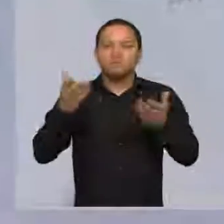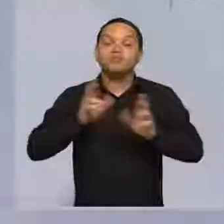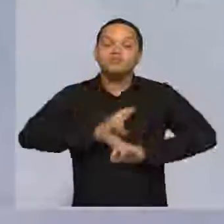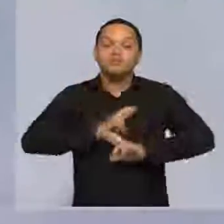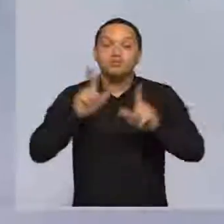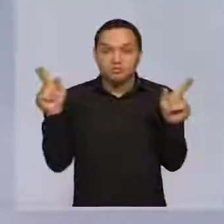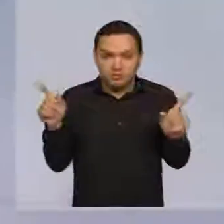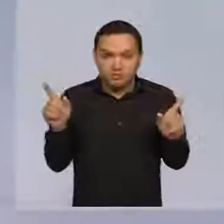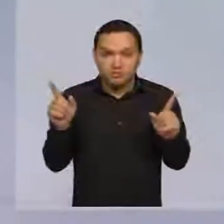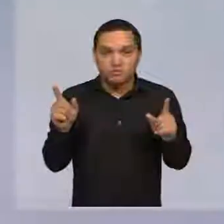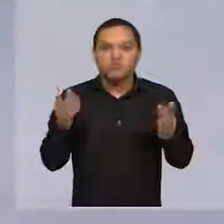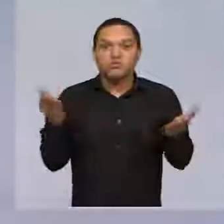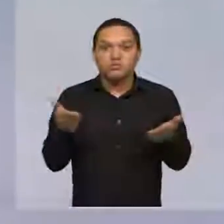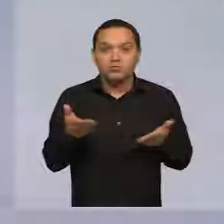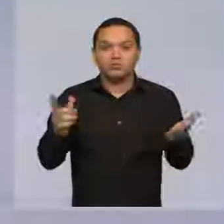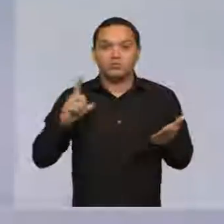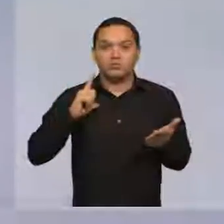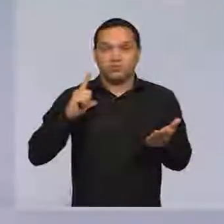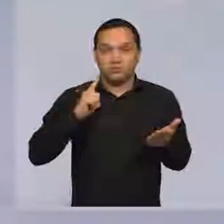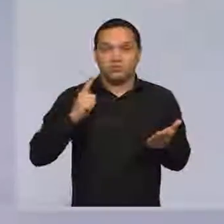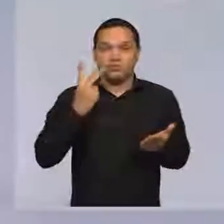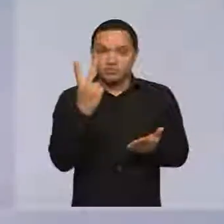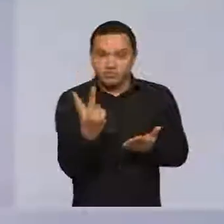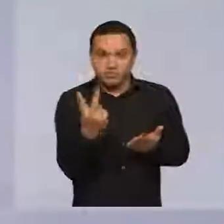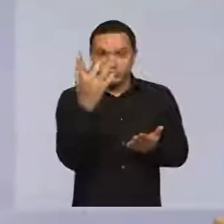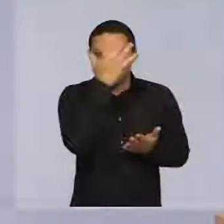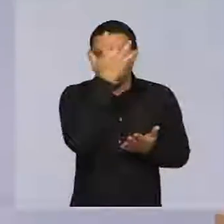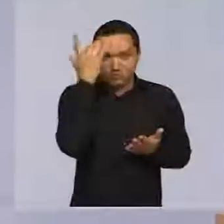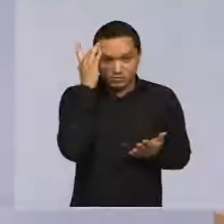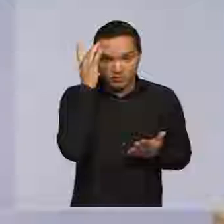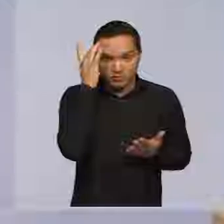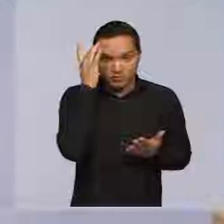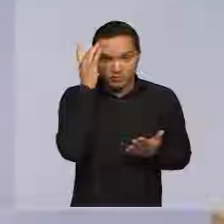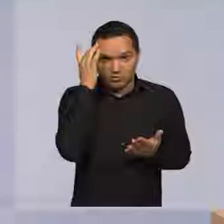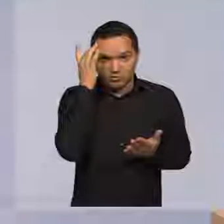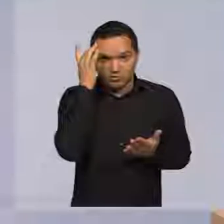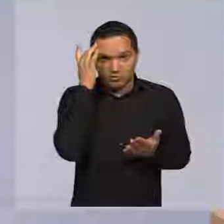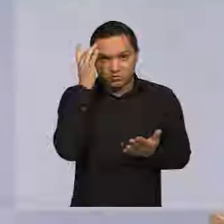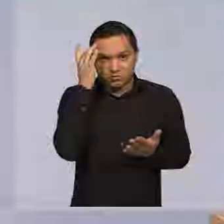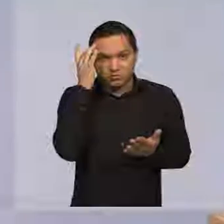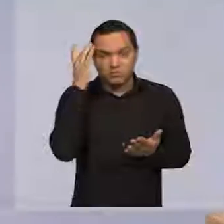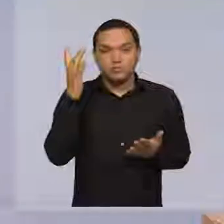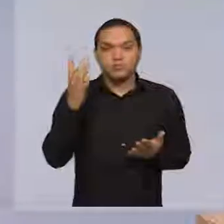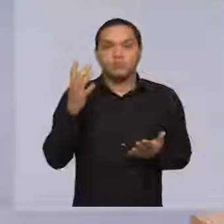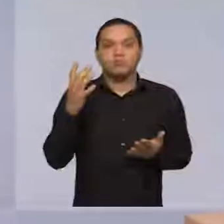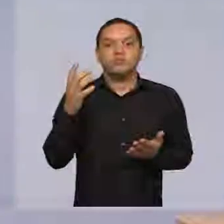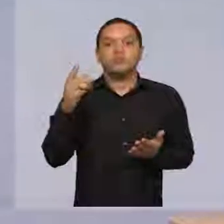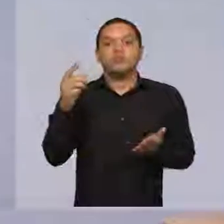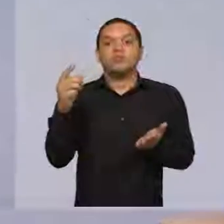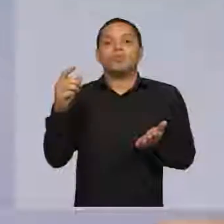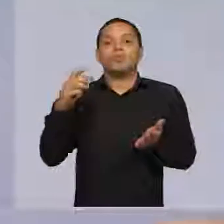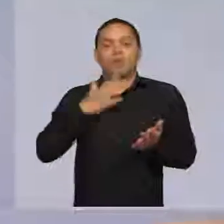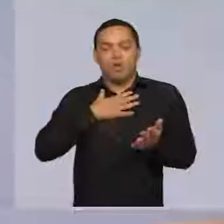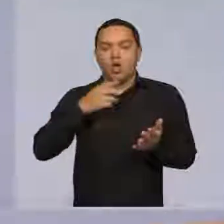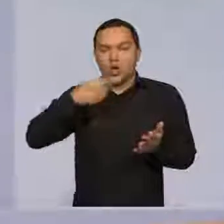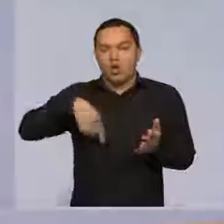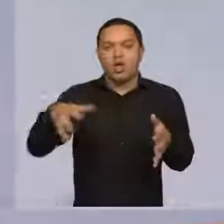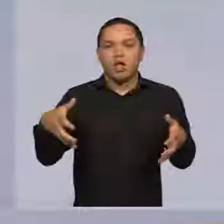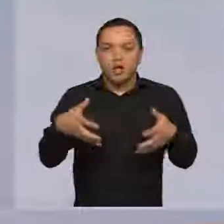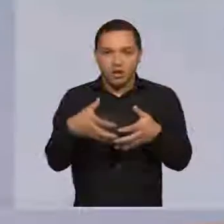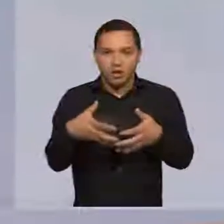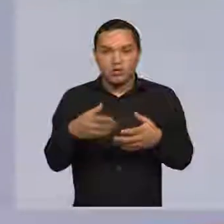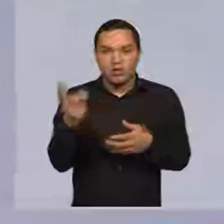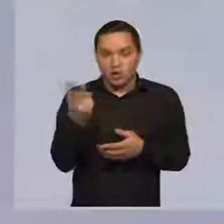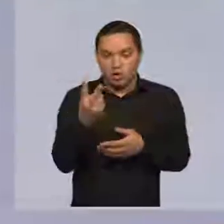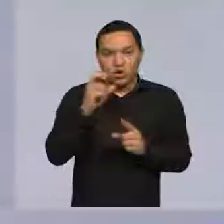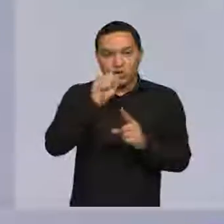programa com um formato diferente, em que nós temos as participações de dois dos nossos mais representativos membros da